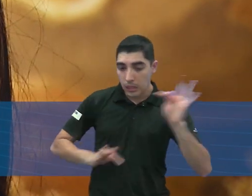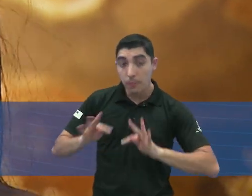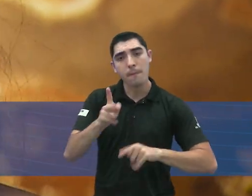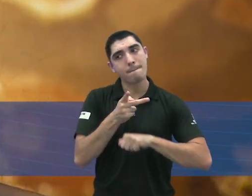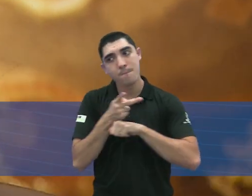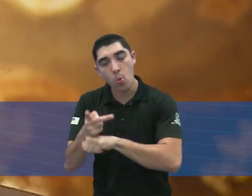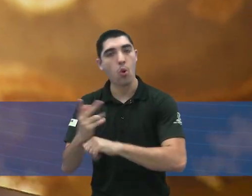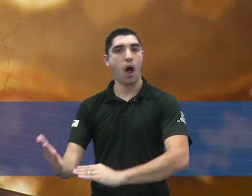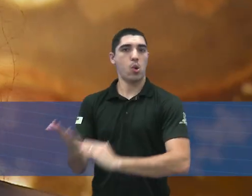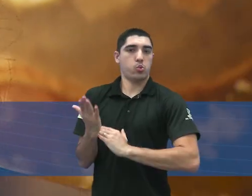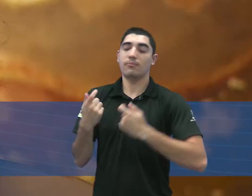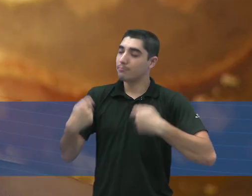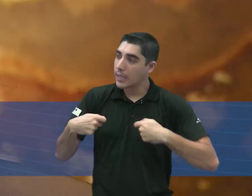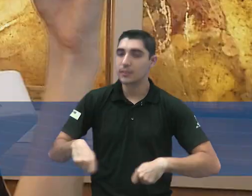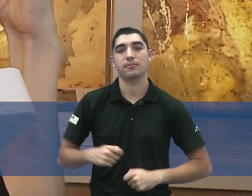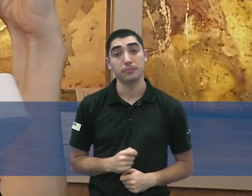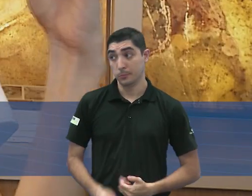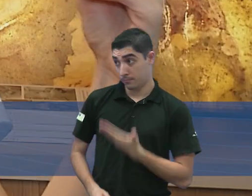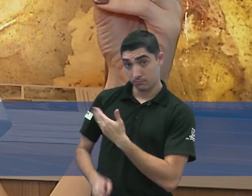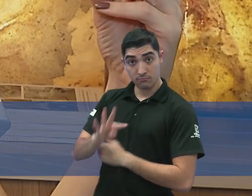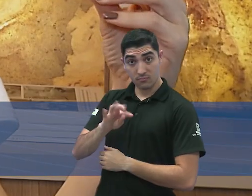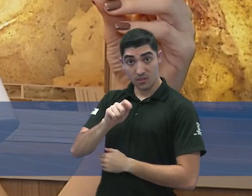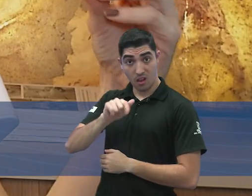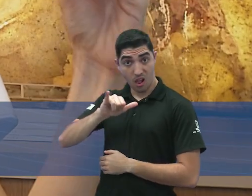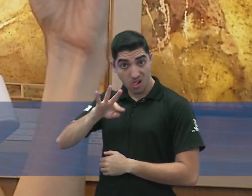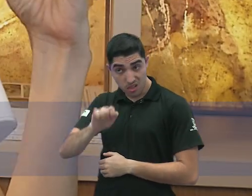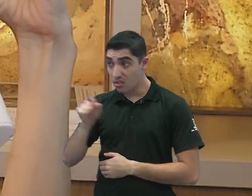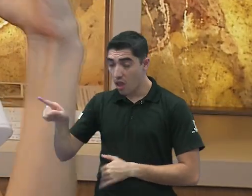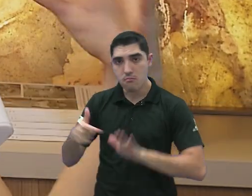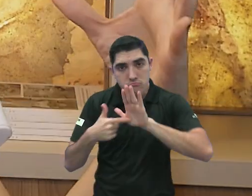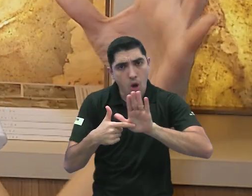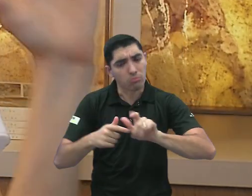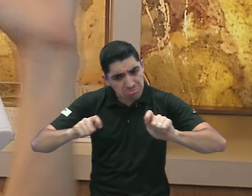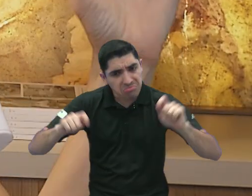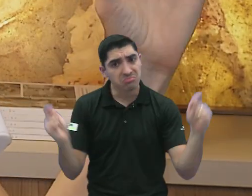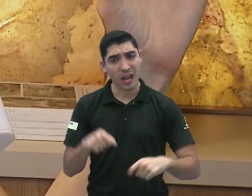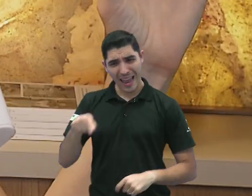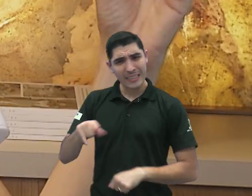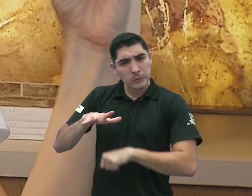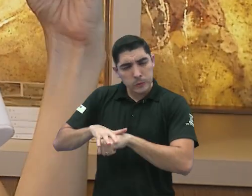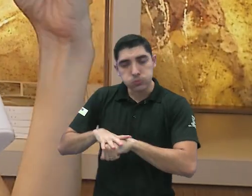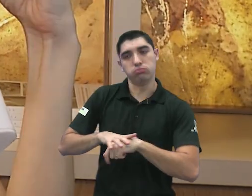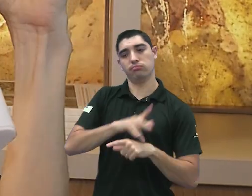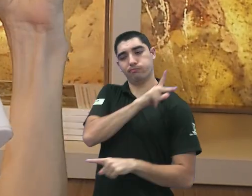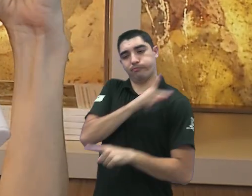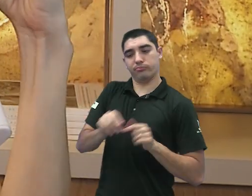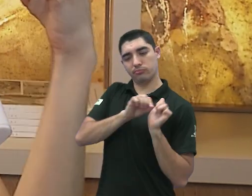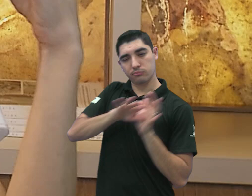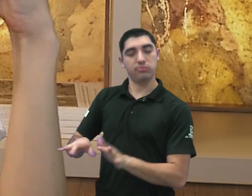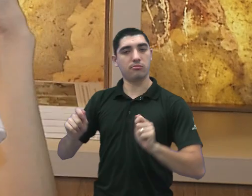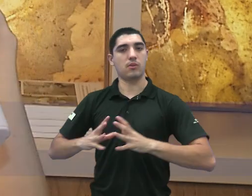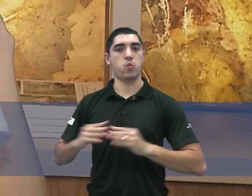Procurar ajuda é indispensável. A Thalita é a prova viva de que é possível vencer esse distúrbio.